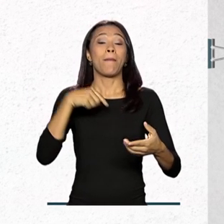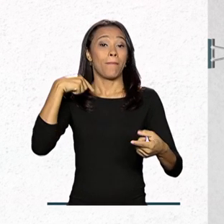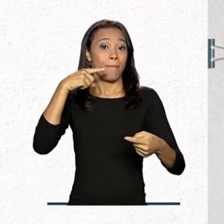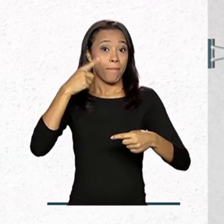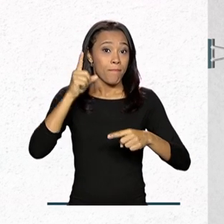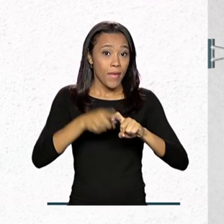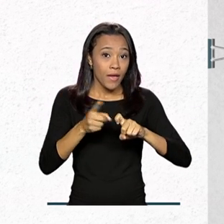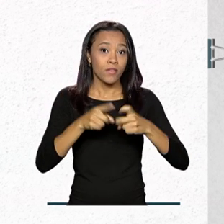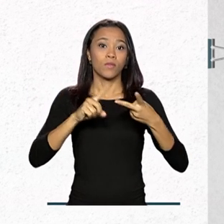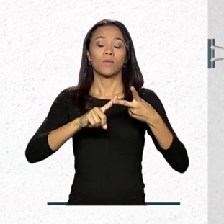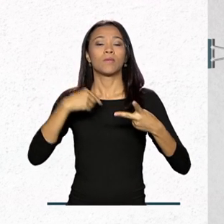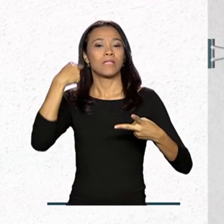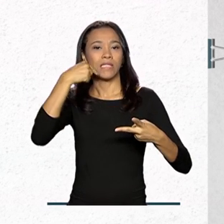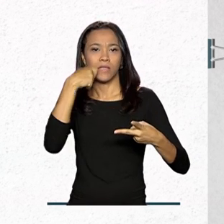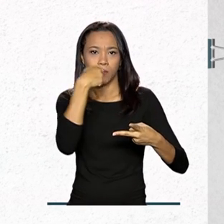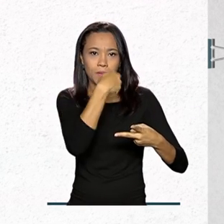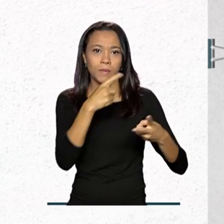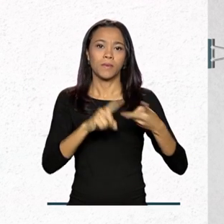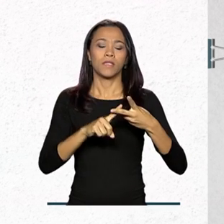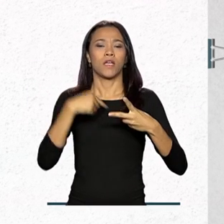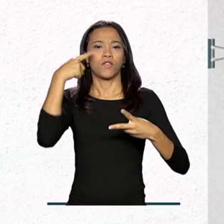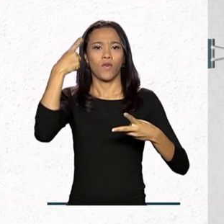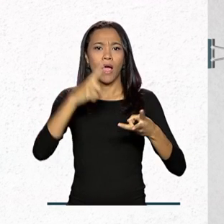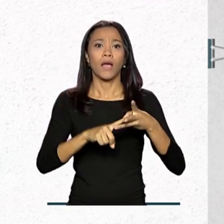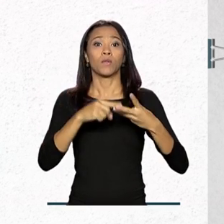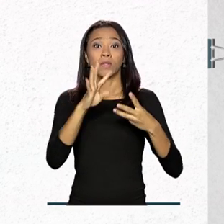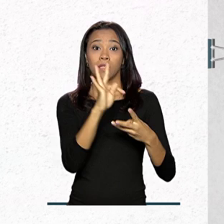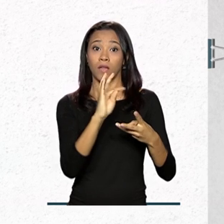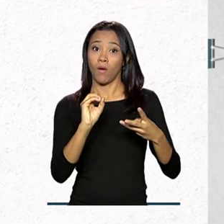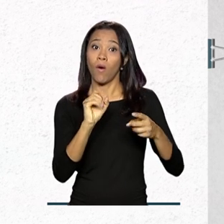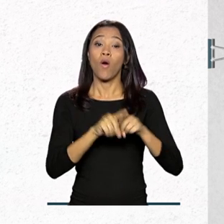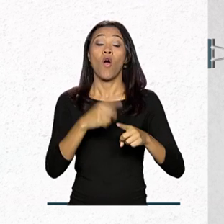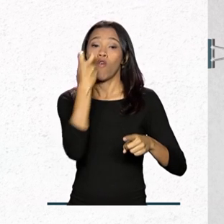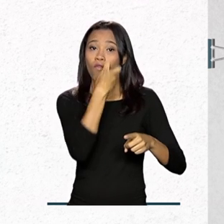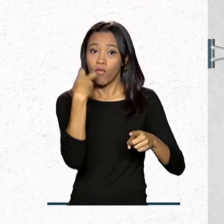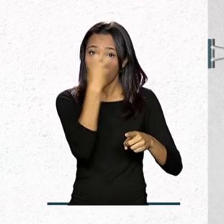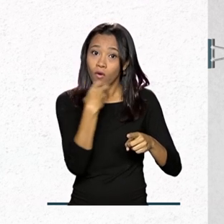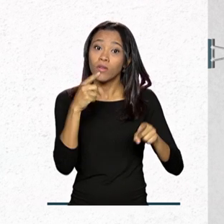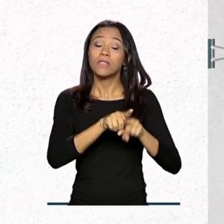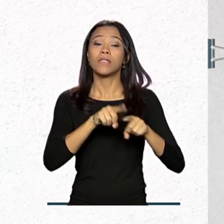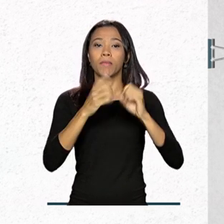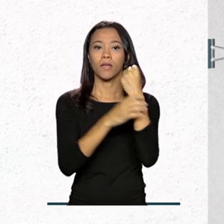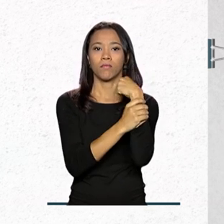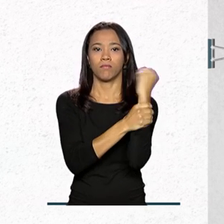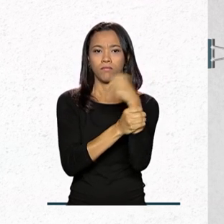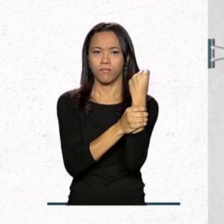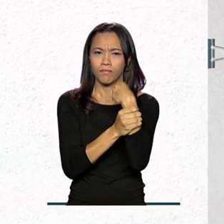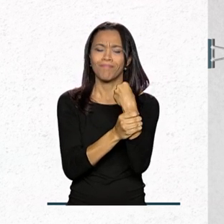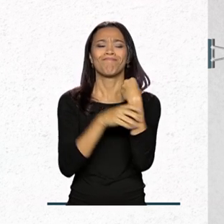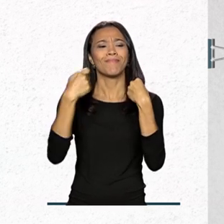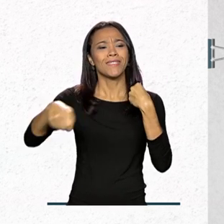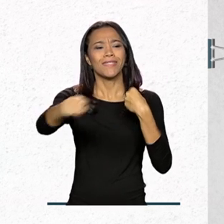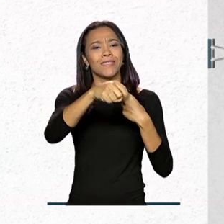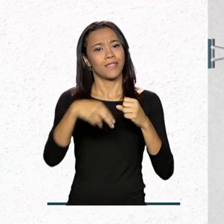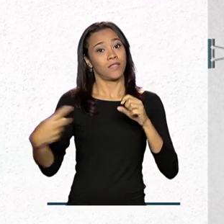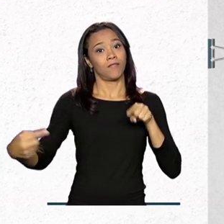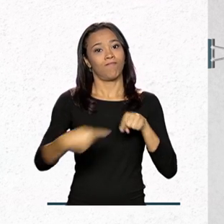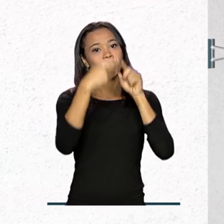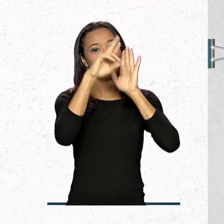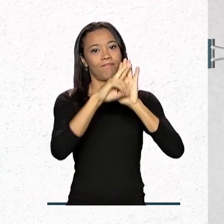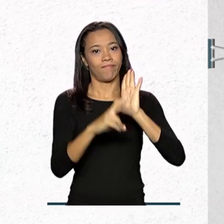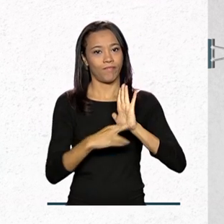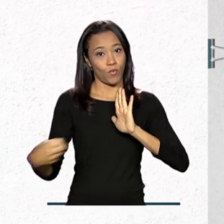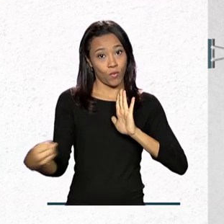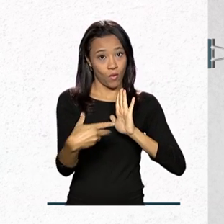dentistas, psicólogos, advogados, terapeutas ocupacionais, fonoaudiólogos e fisioterapeutas devem se adequar à nova